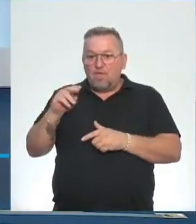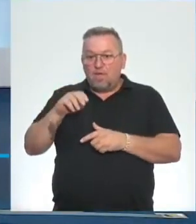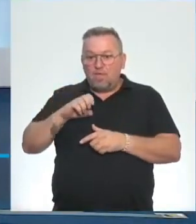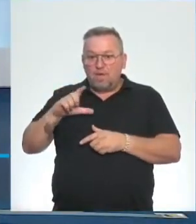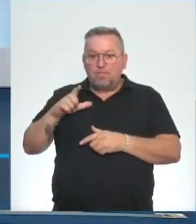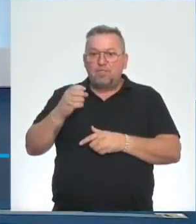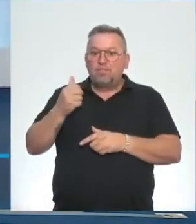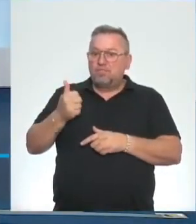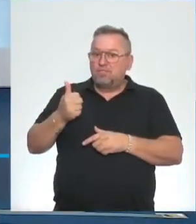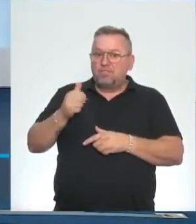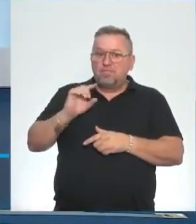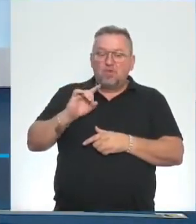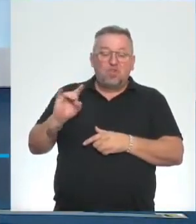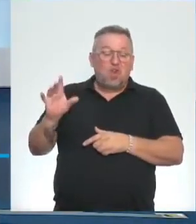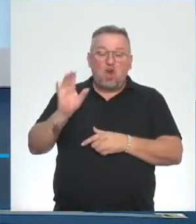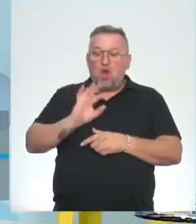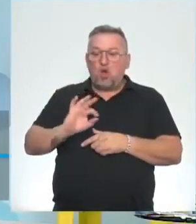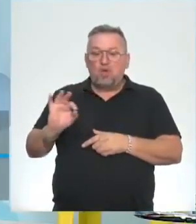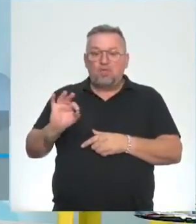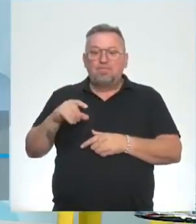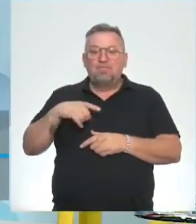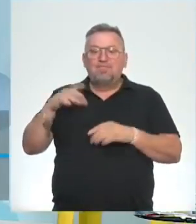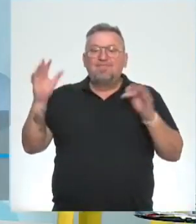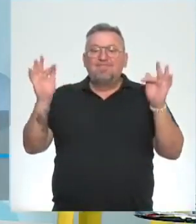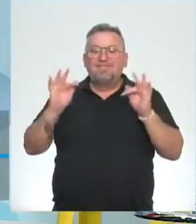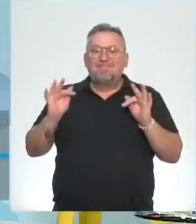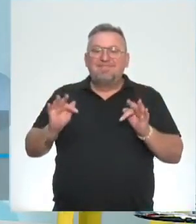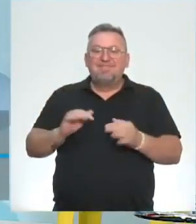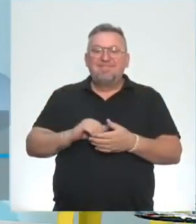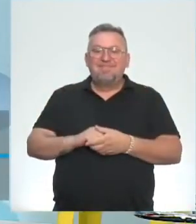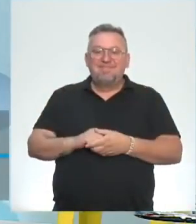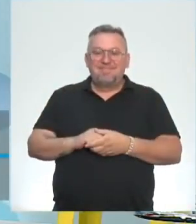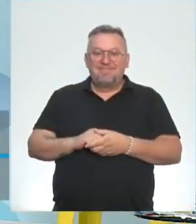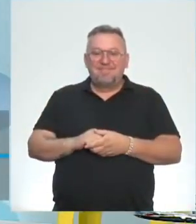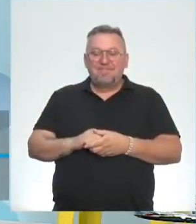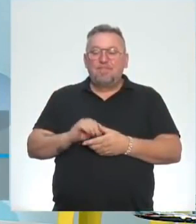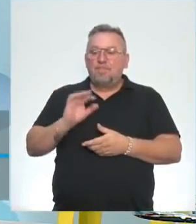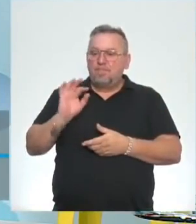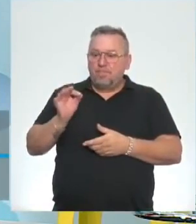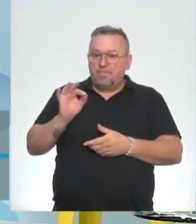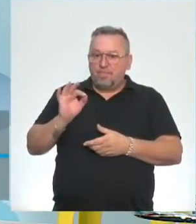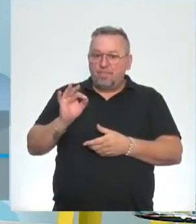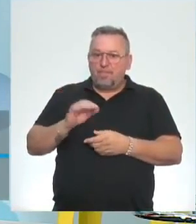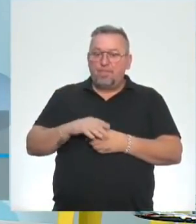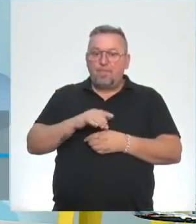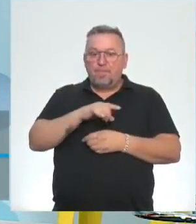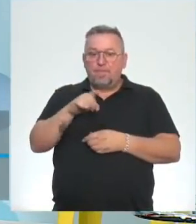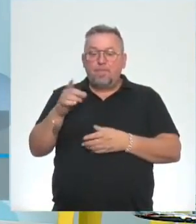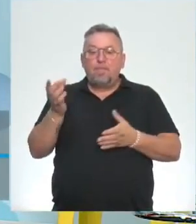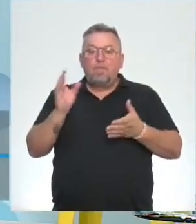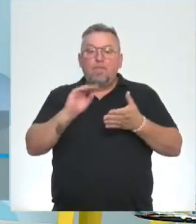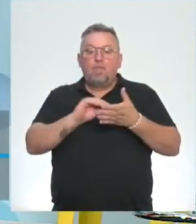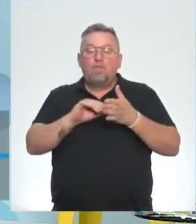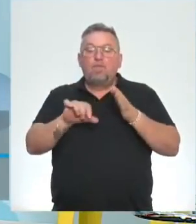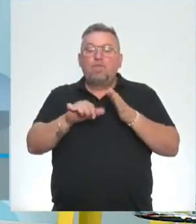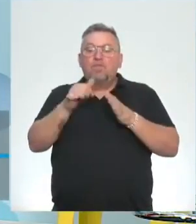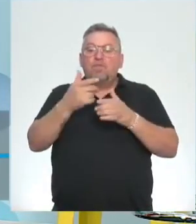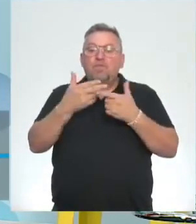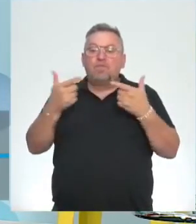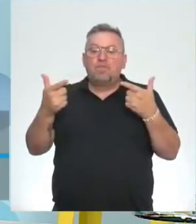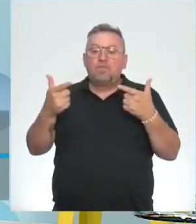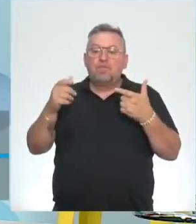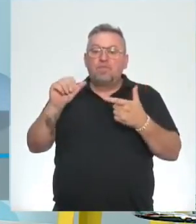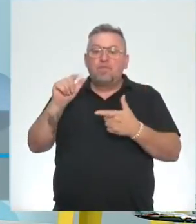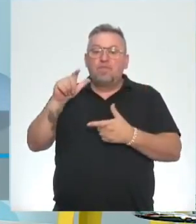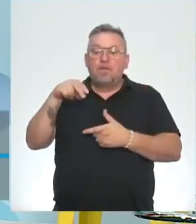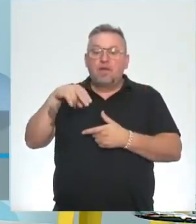aqui. Muito bem. Se apareceu só formal, então estou feliz. Então, exatamente. Então, vocês colocaram a primeira questão. A Aline,